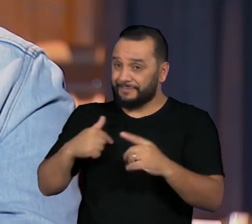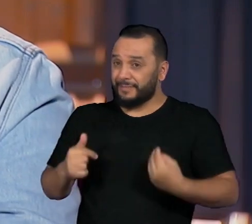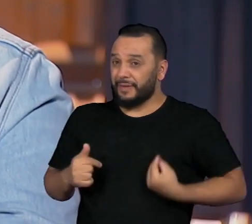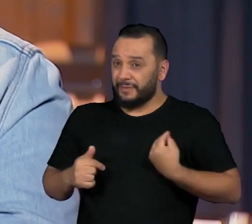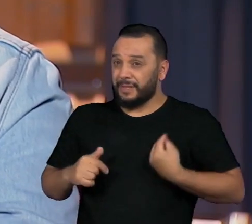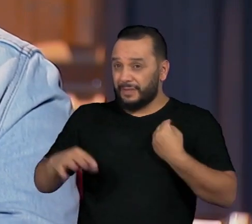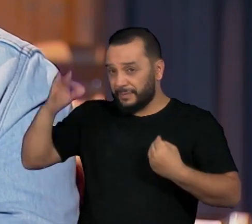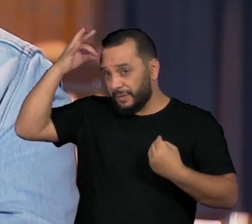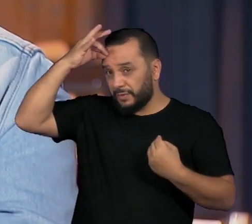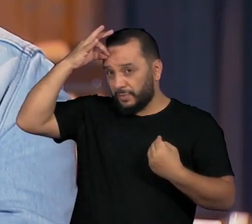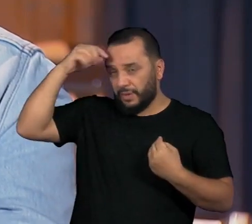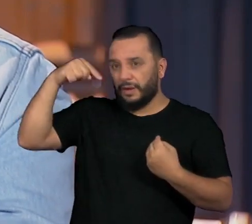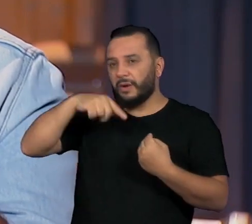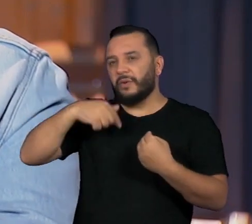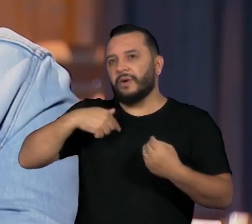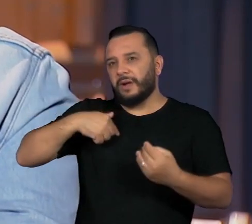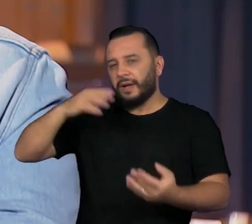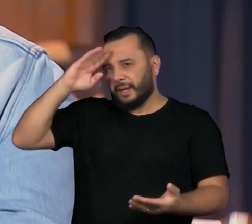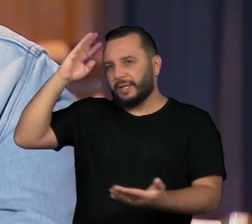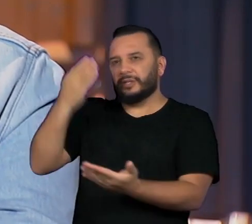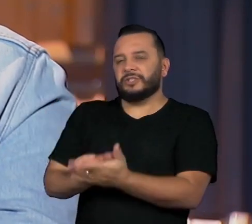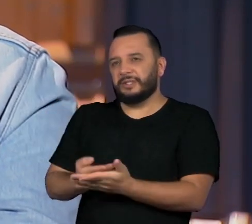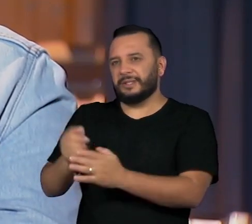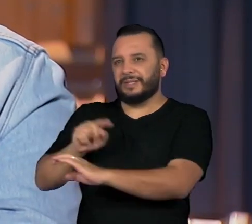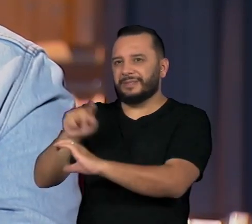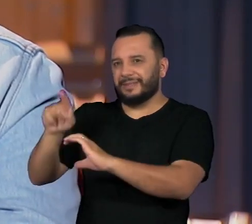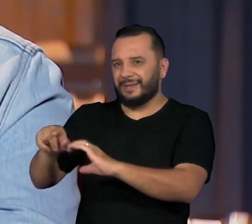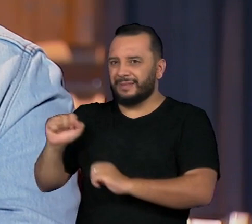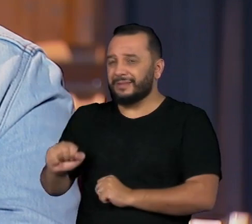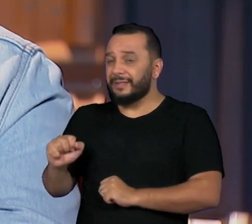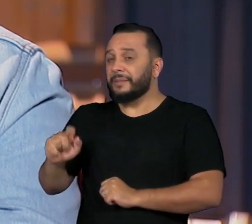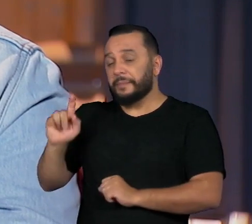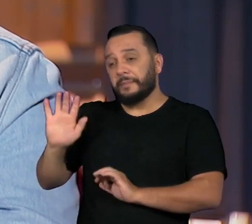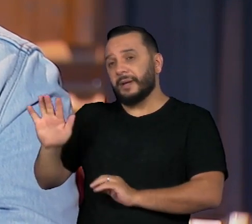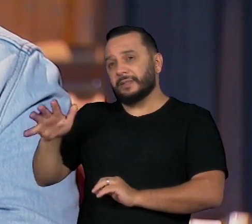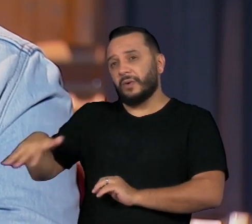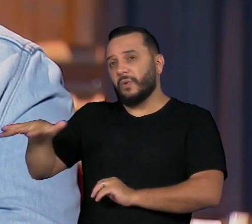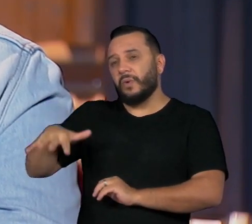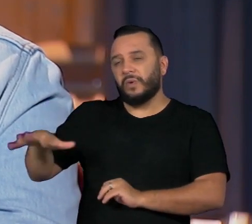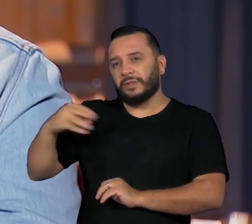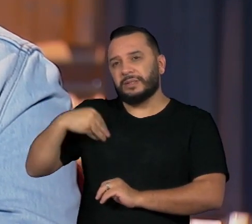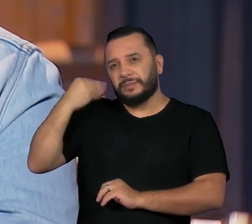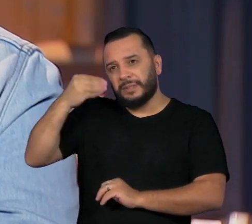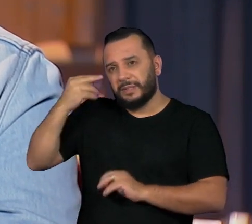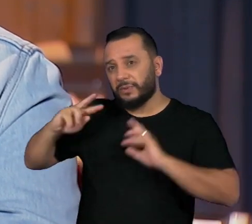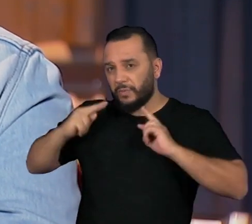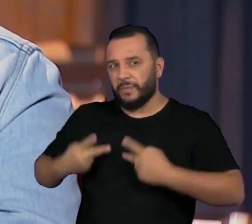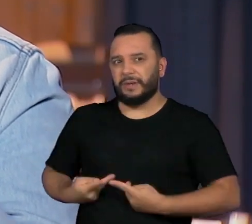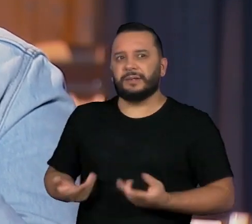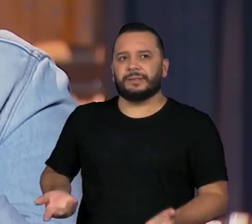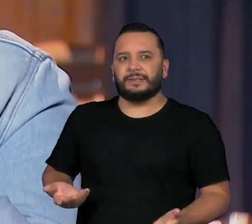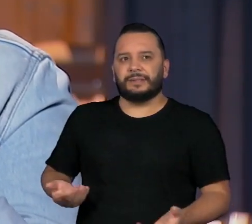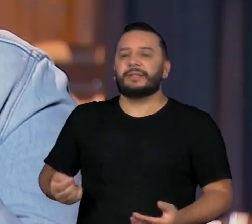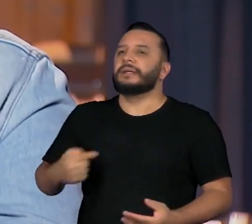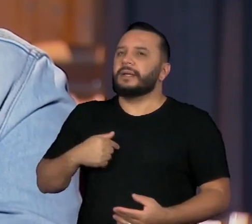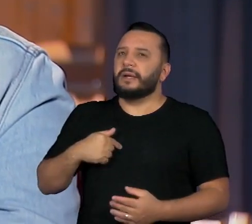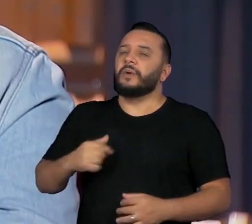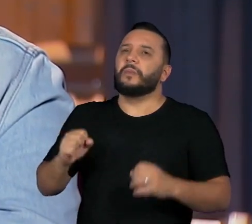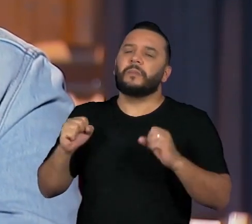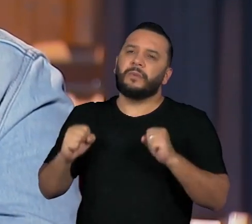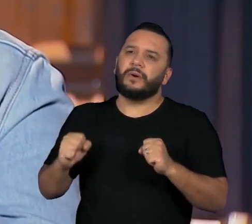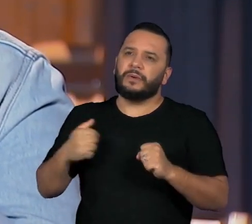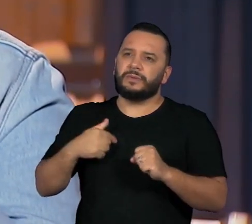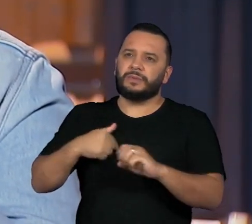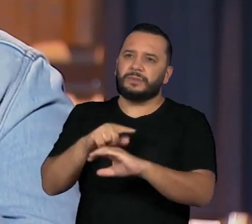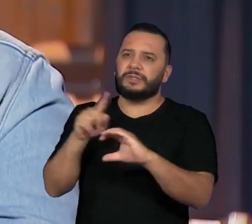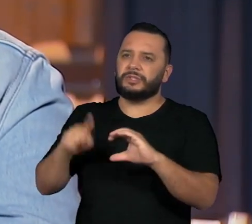nega a ciência de forma alguma. É uma outra dimensão da experiência humana, e é uma dimensão que eu posso, como cientista, interpretar como